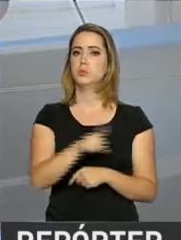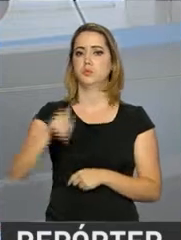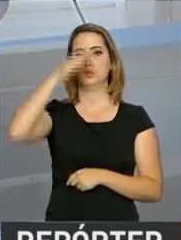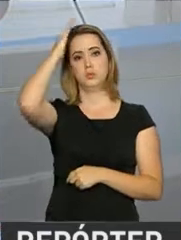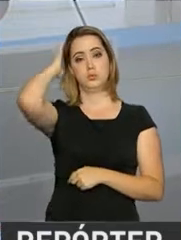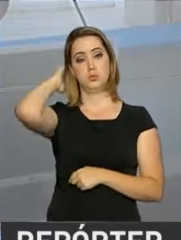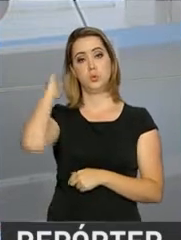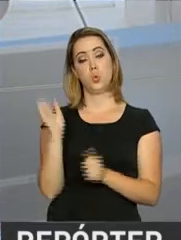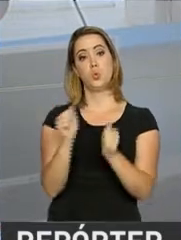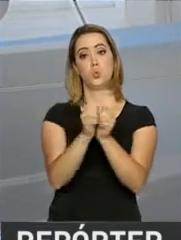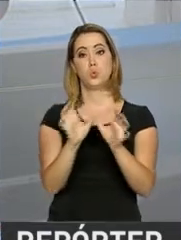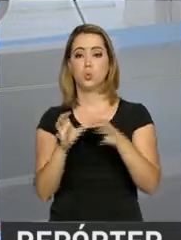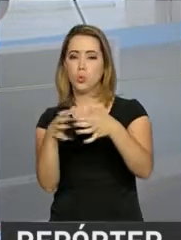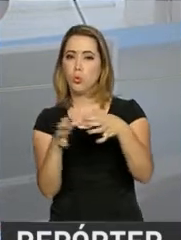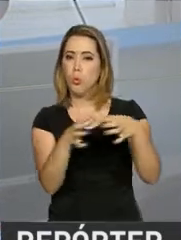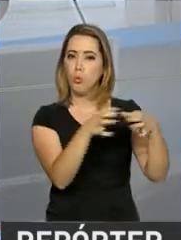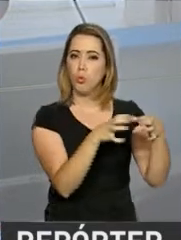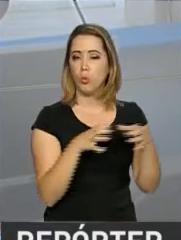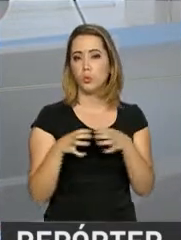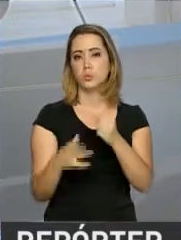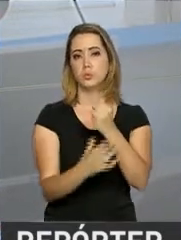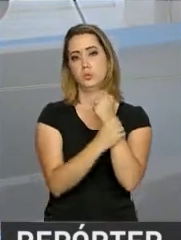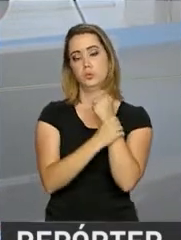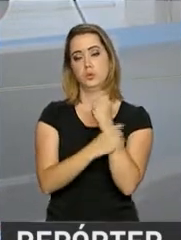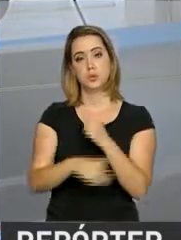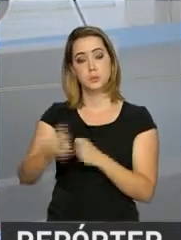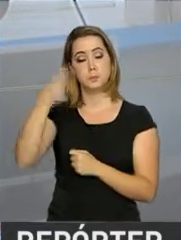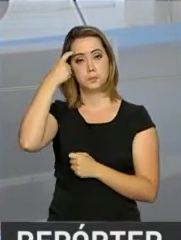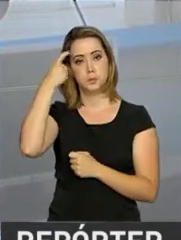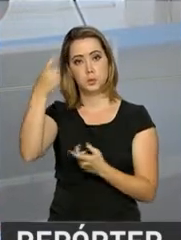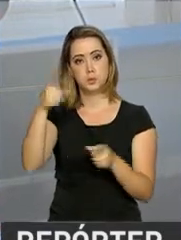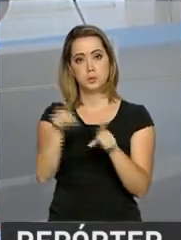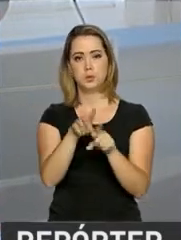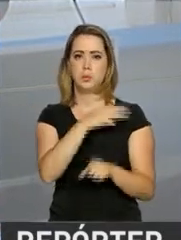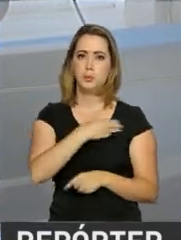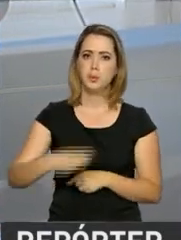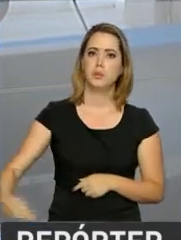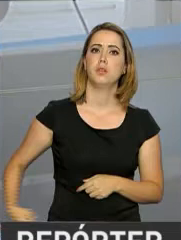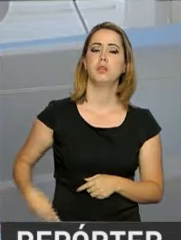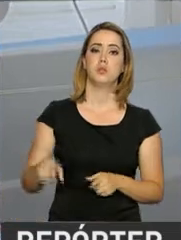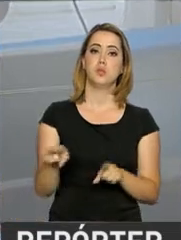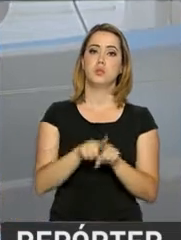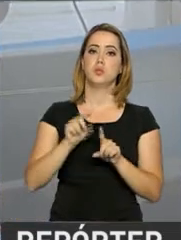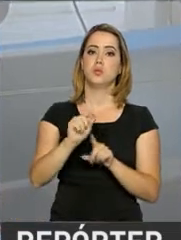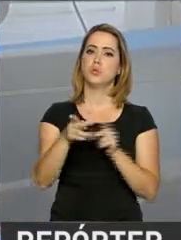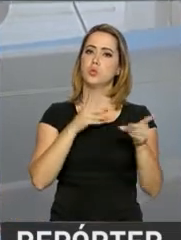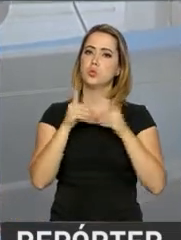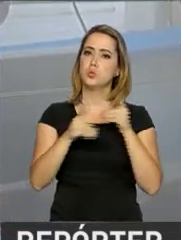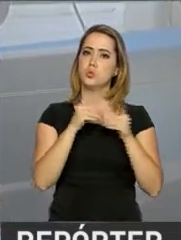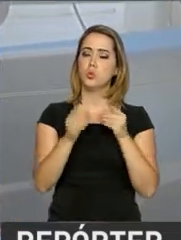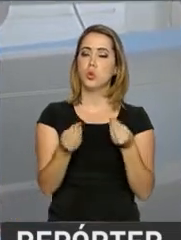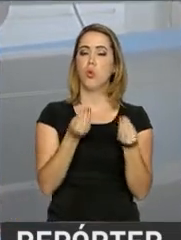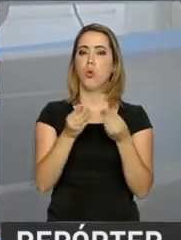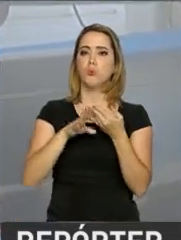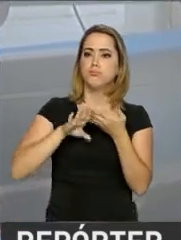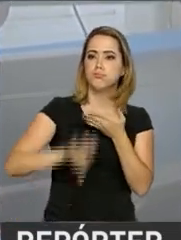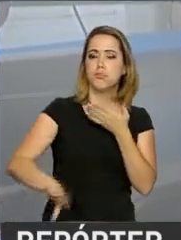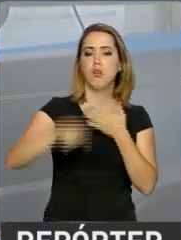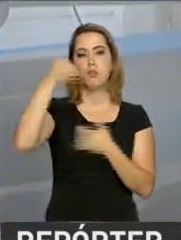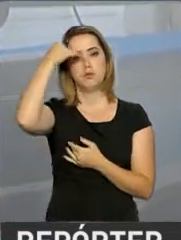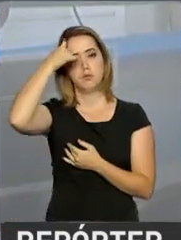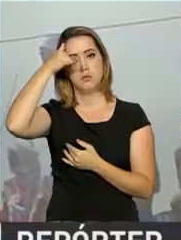temer com representantes de órgãos de inteligência federal e ministros para discutir ações de combate à violência nos